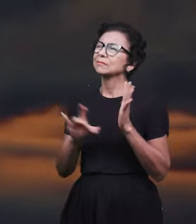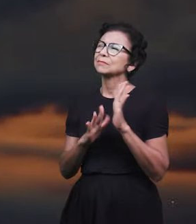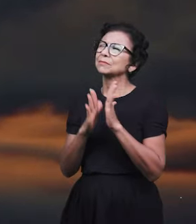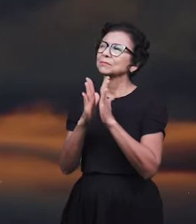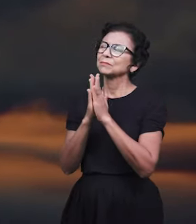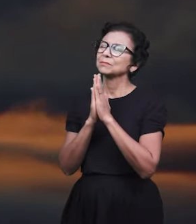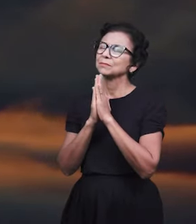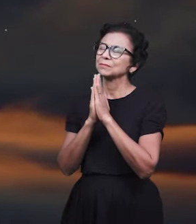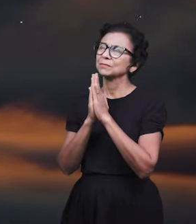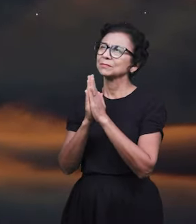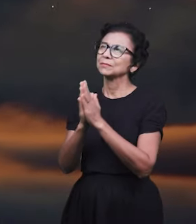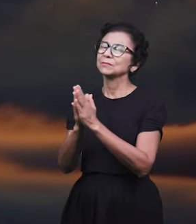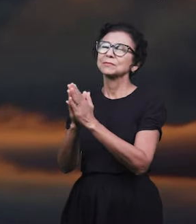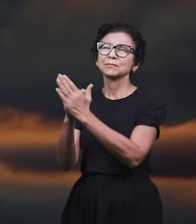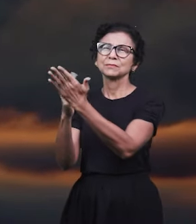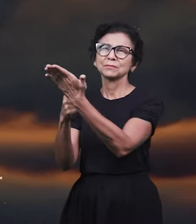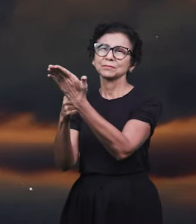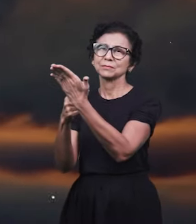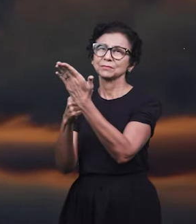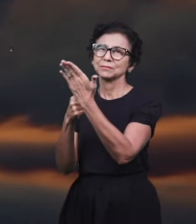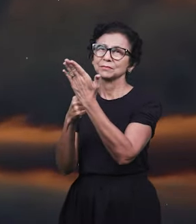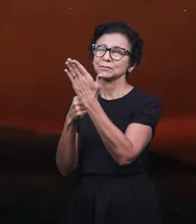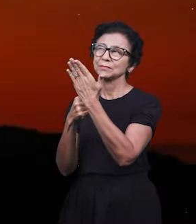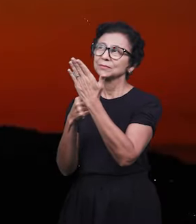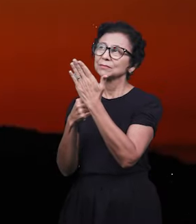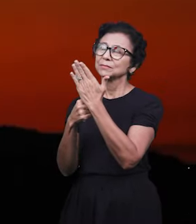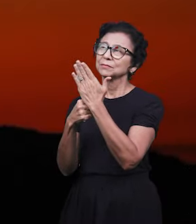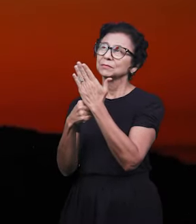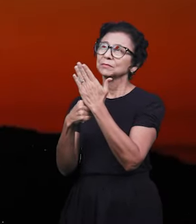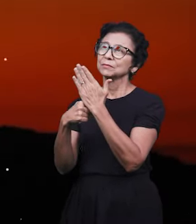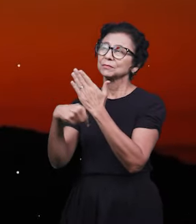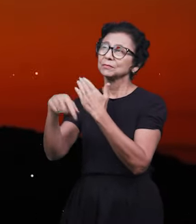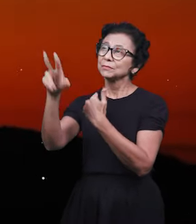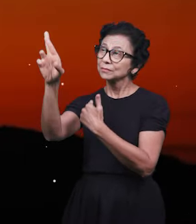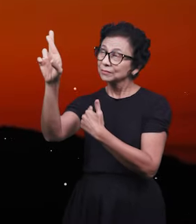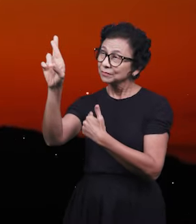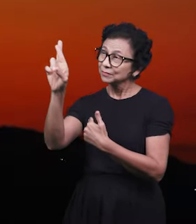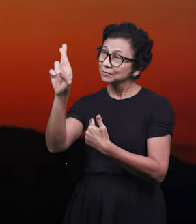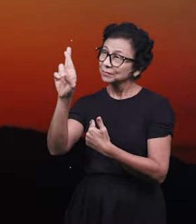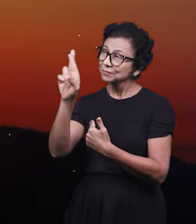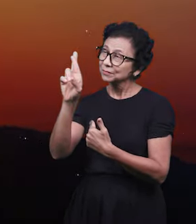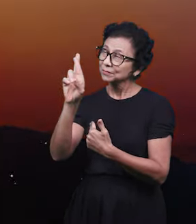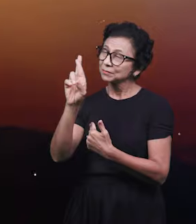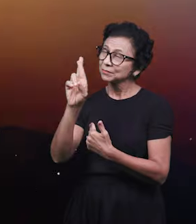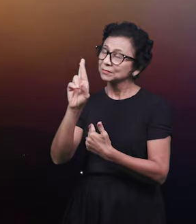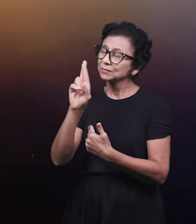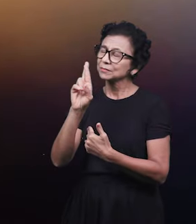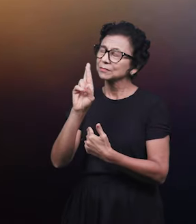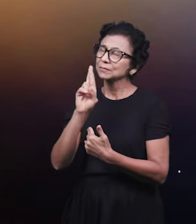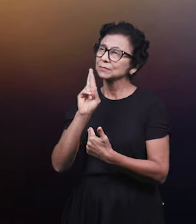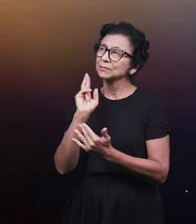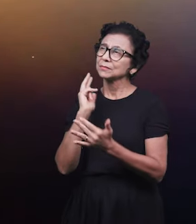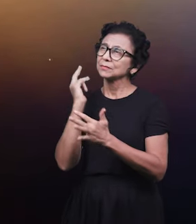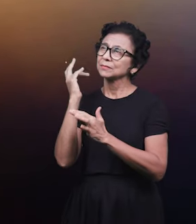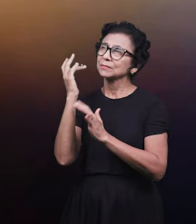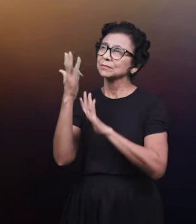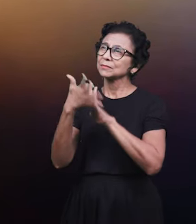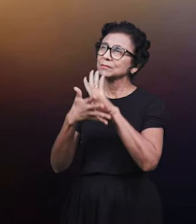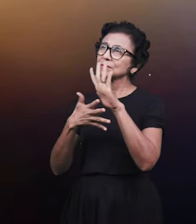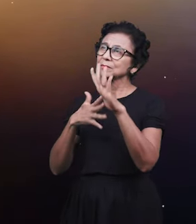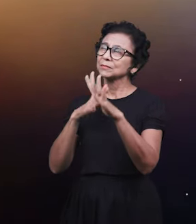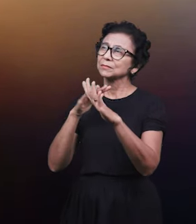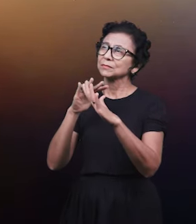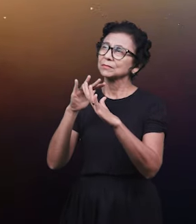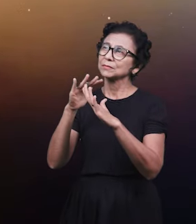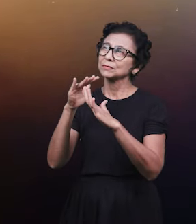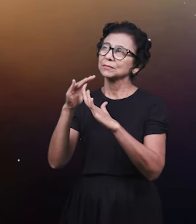Escuta-me, Senhor, inclina os teus ouvidos à